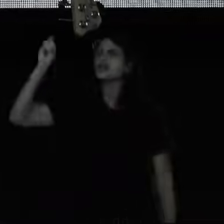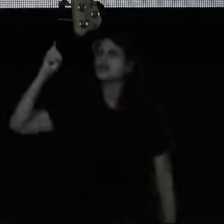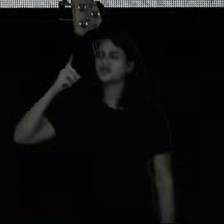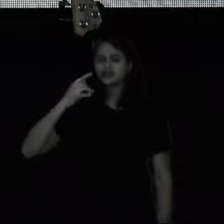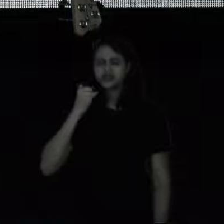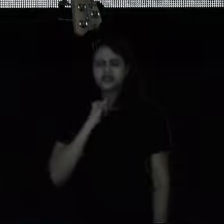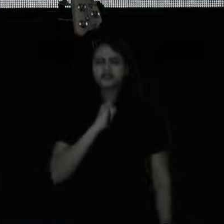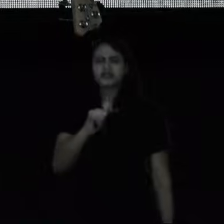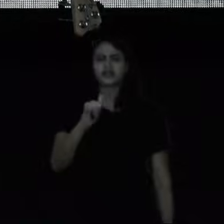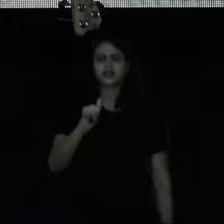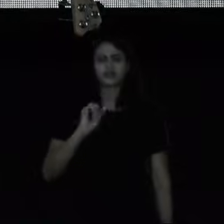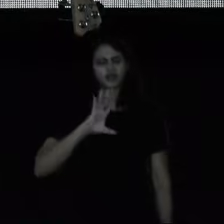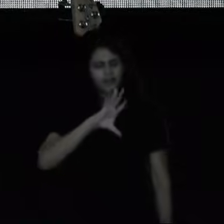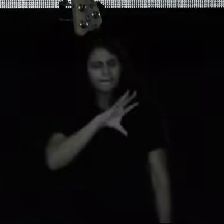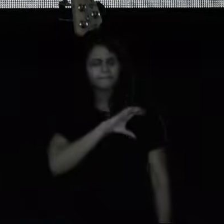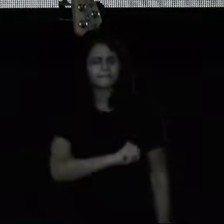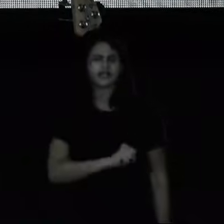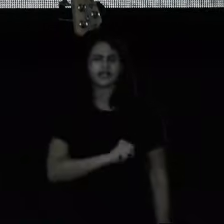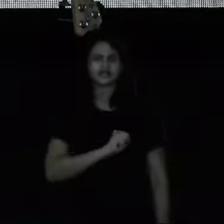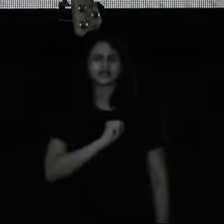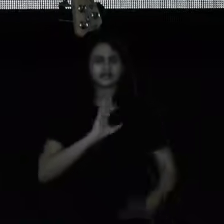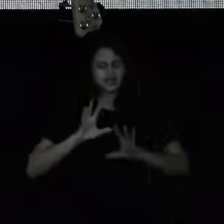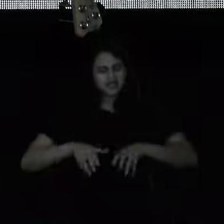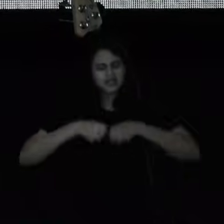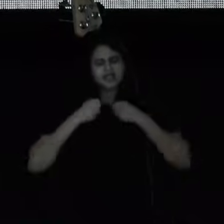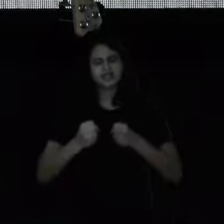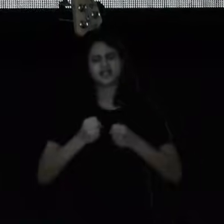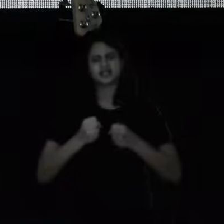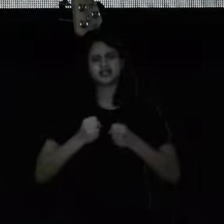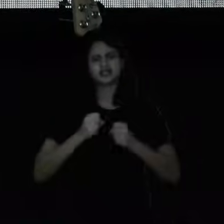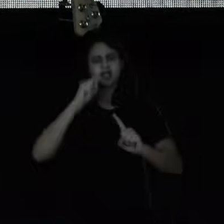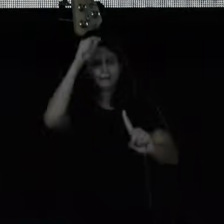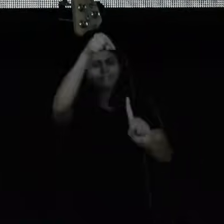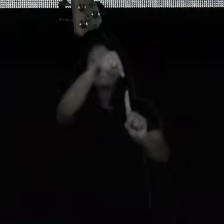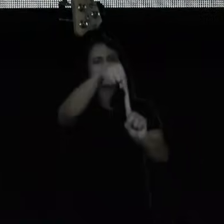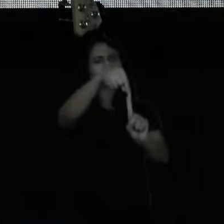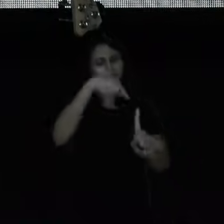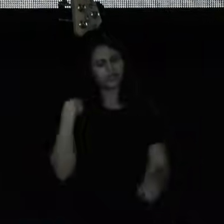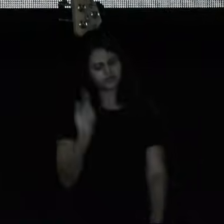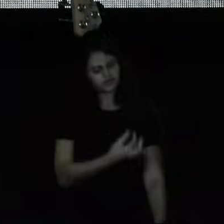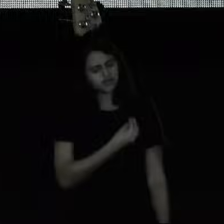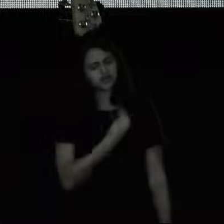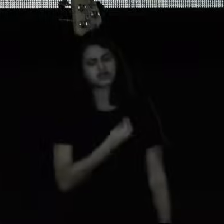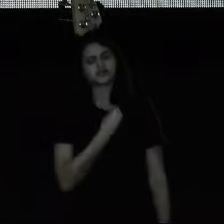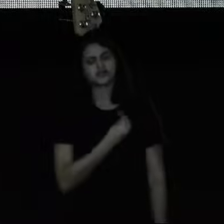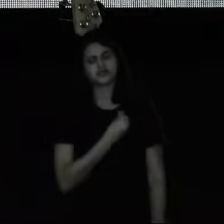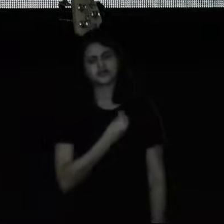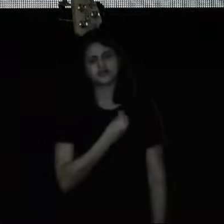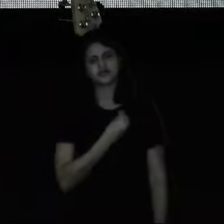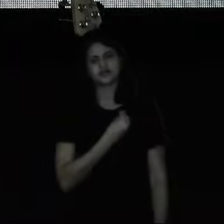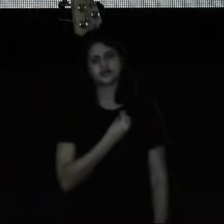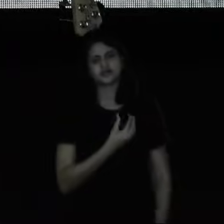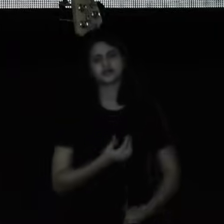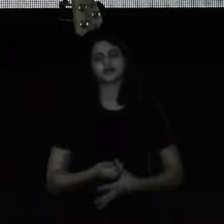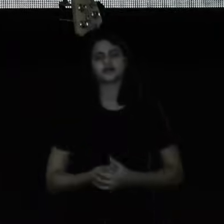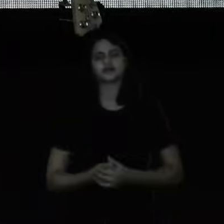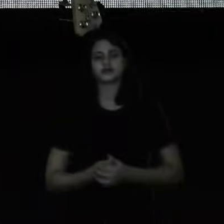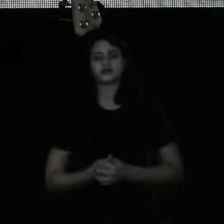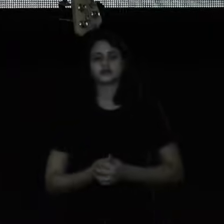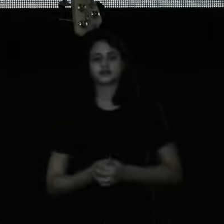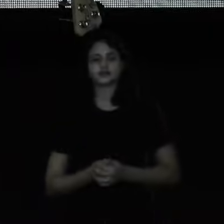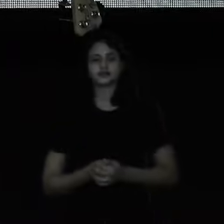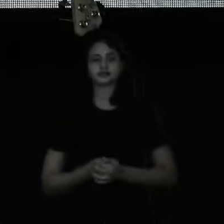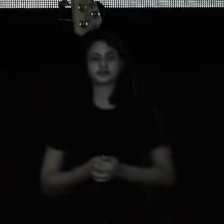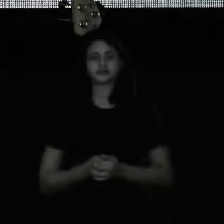que a gente foi planejado, que Ele tem um propósito para a nossa vida, eu sei que às vezes o diabo tenta mudar isso dentro da nossa alma,